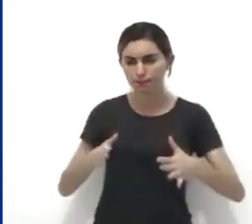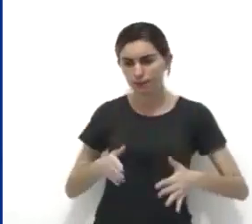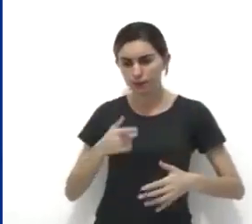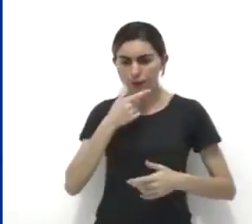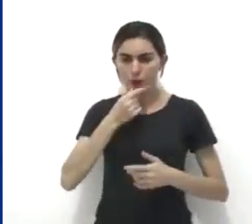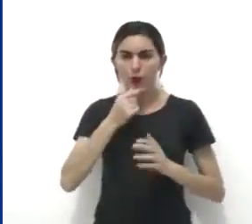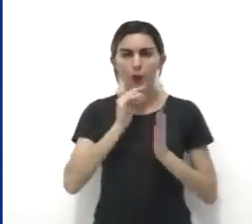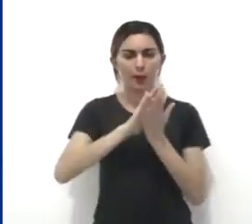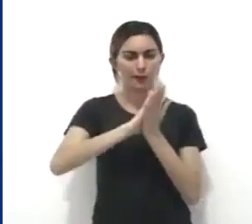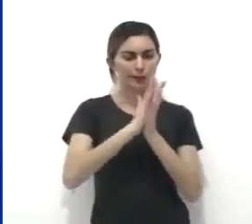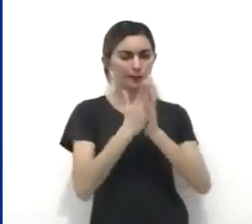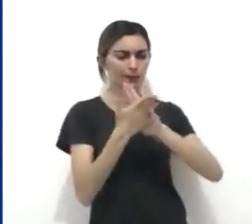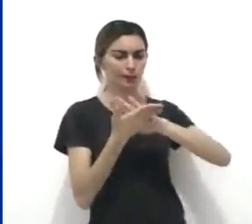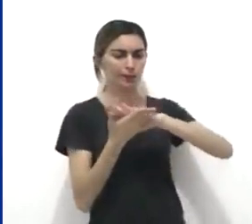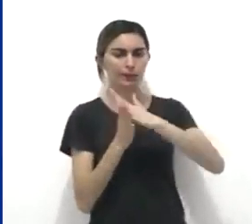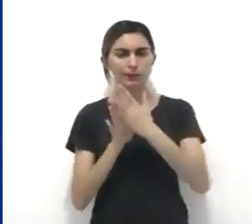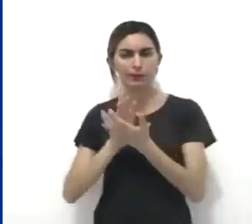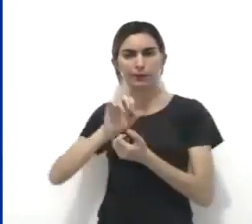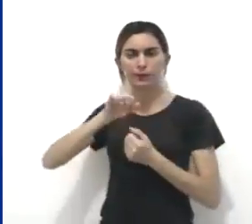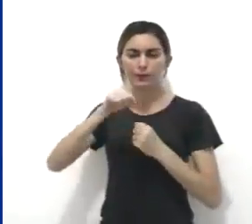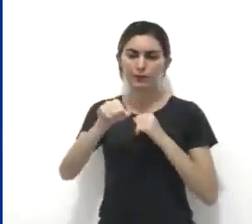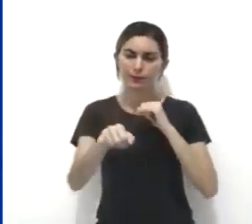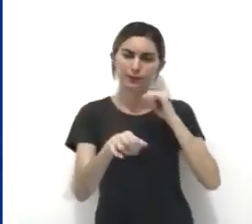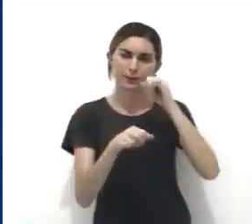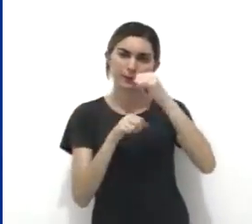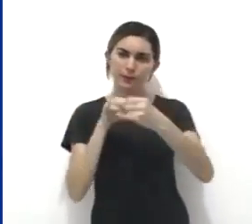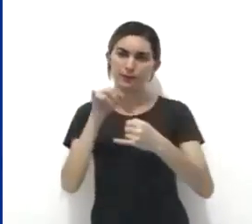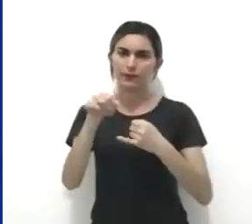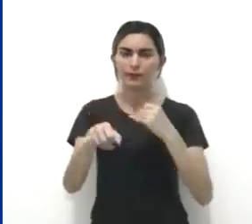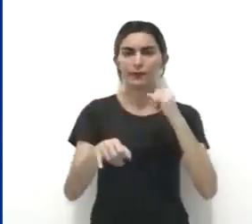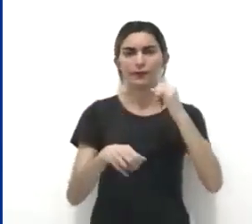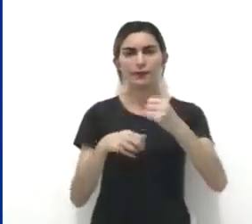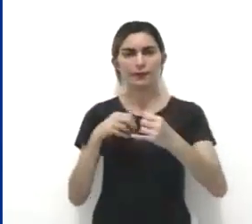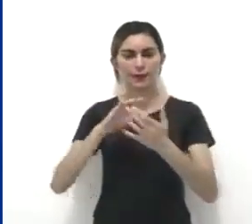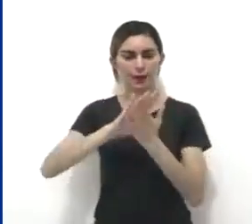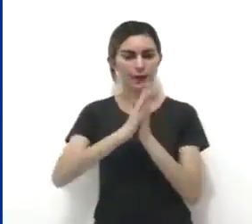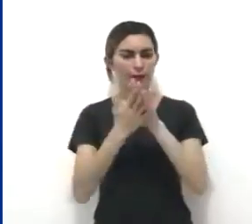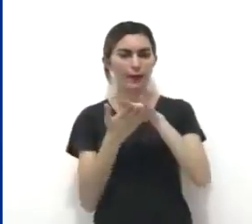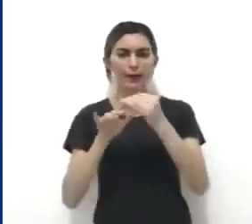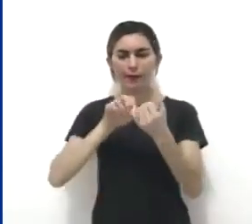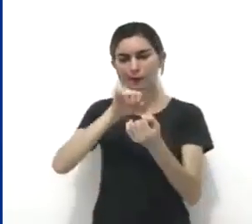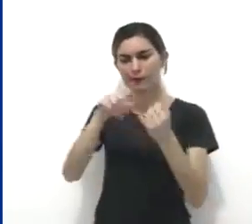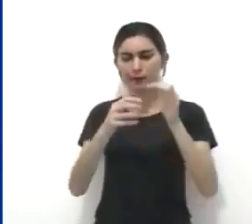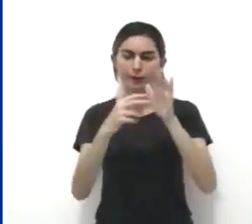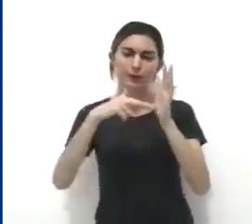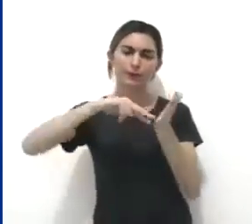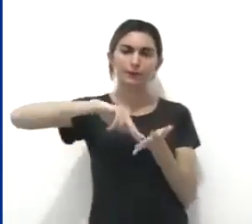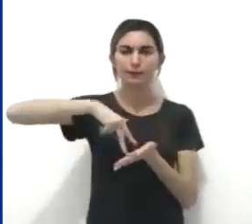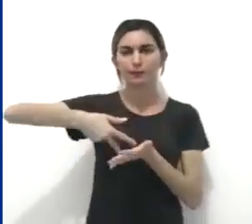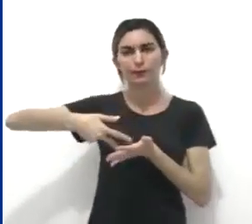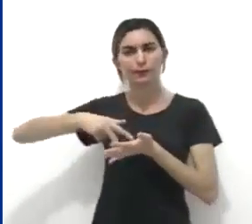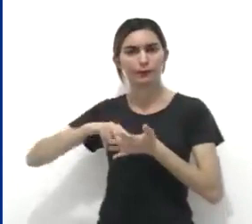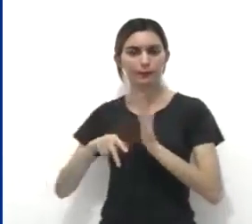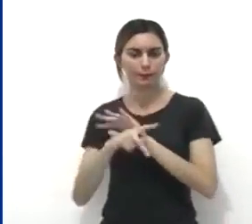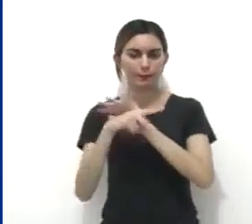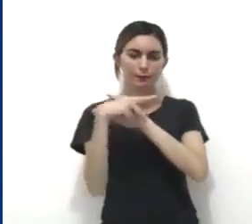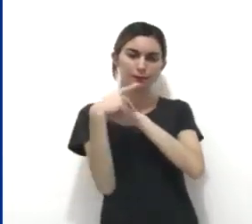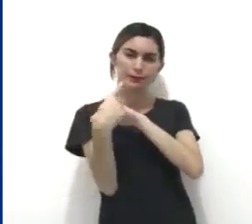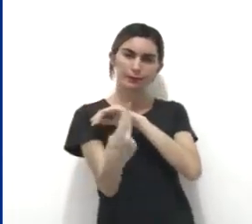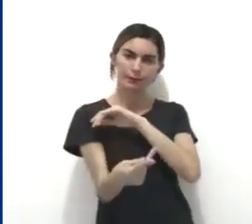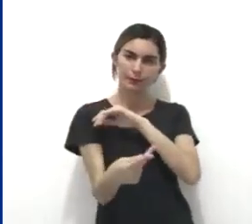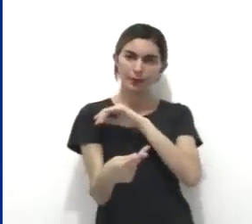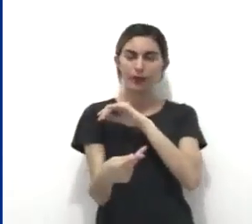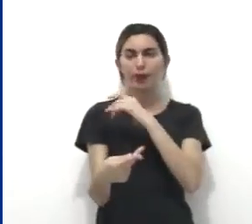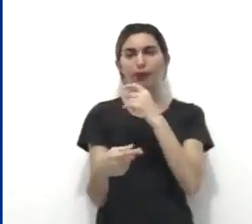sensual, onde o homem e a mulher se cortejam em um intuito de conquista. Essa dança, ela tem um ritmo